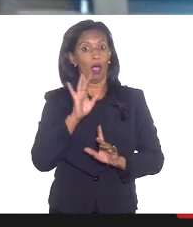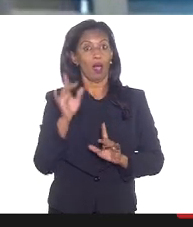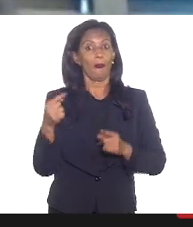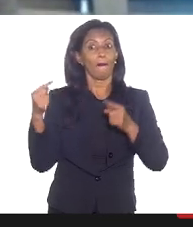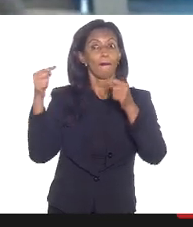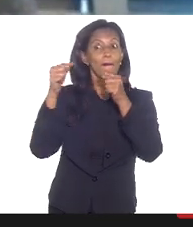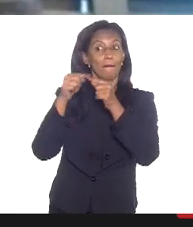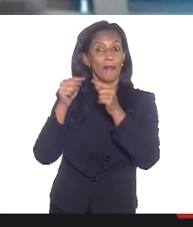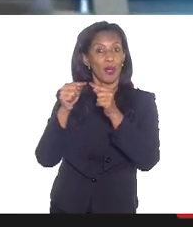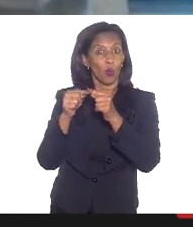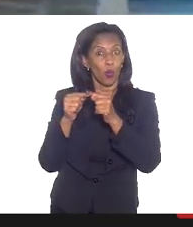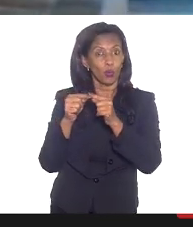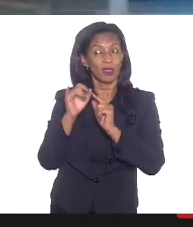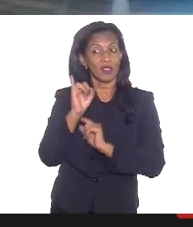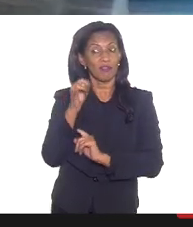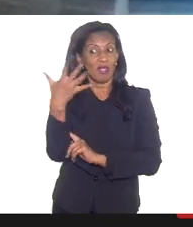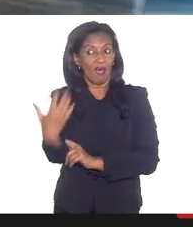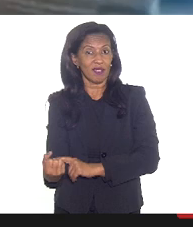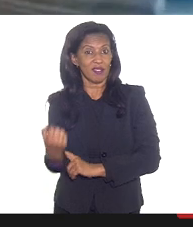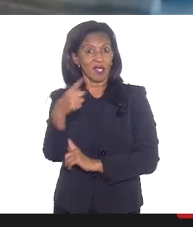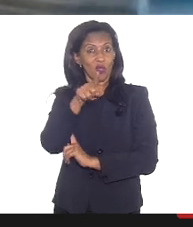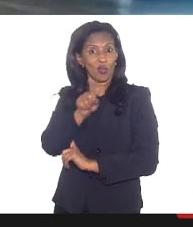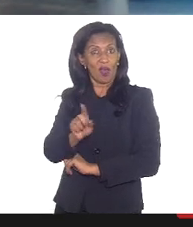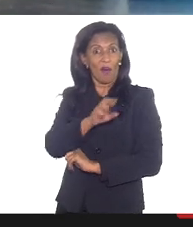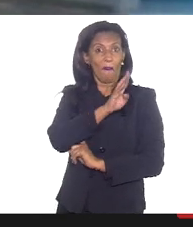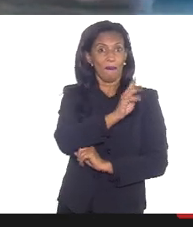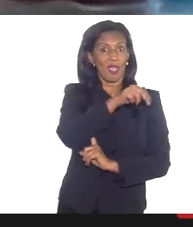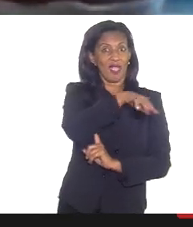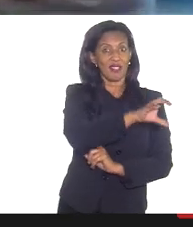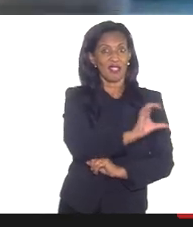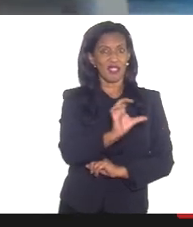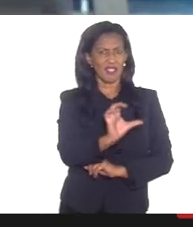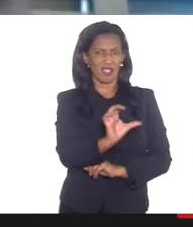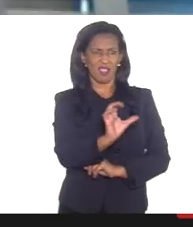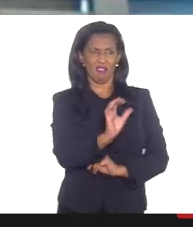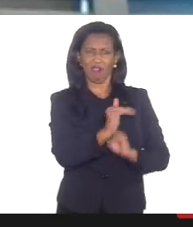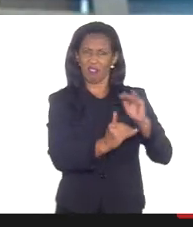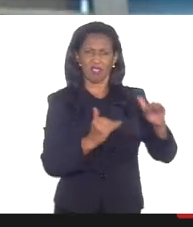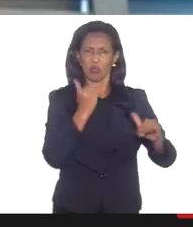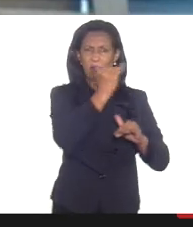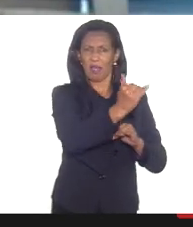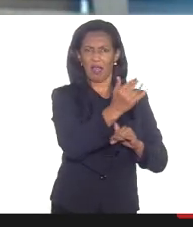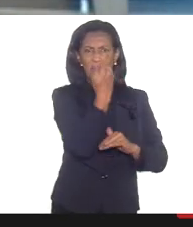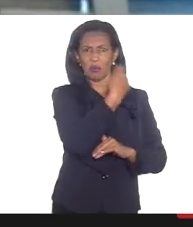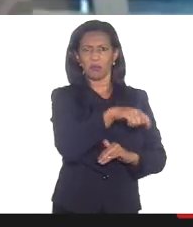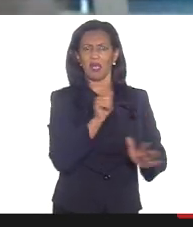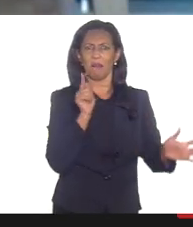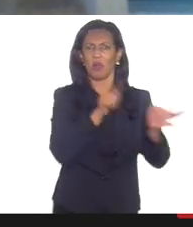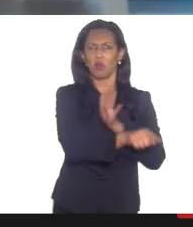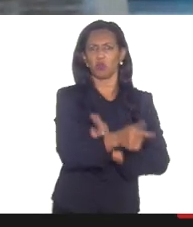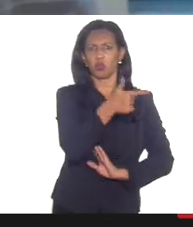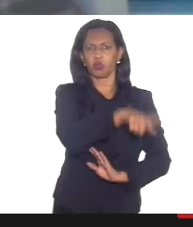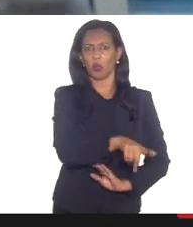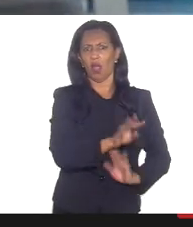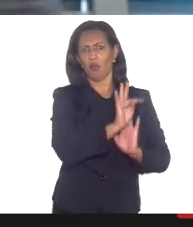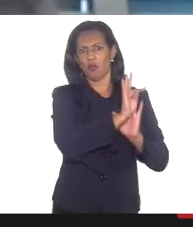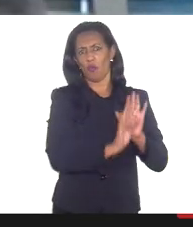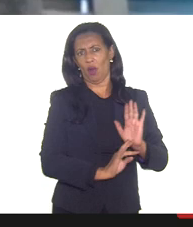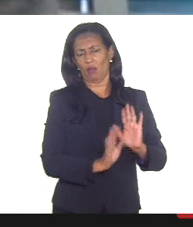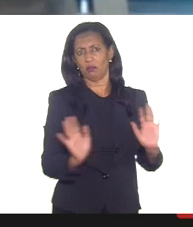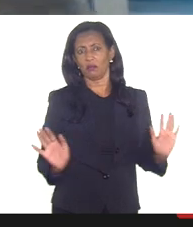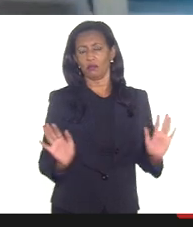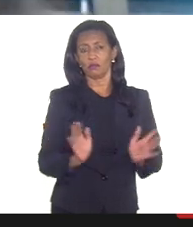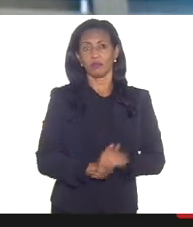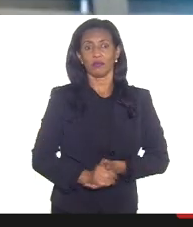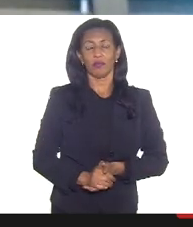ou não com a BNCC. Vejam bem, essa discussão da BNCC já está superada, não deveria ter sido isso a pergunta dos formulários. Então,